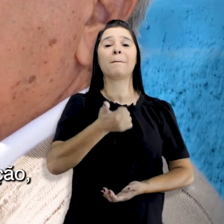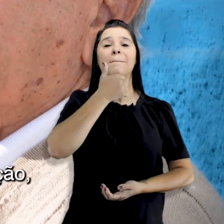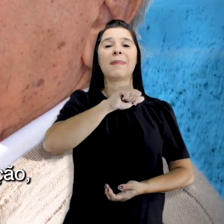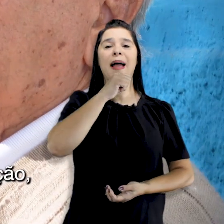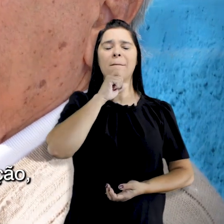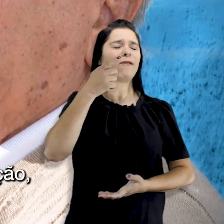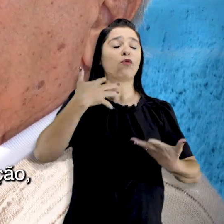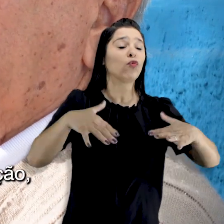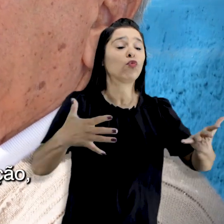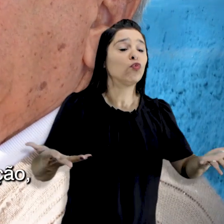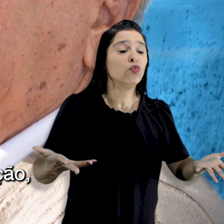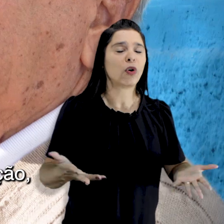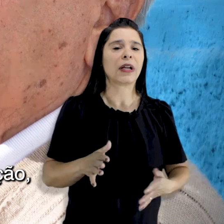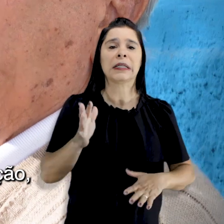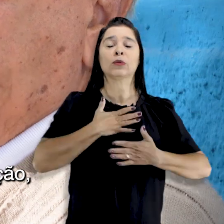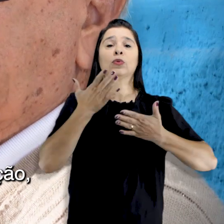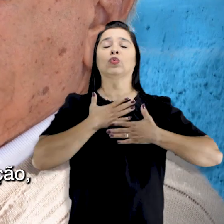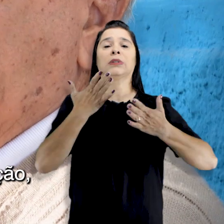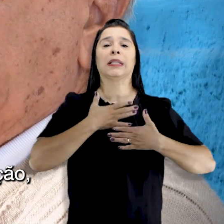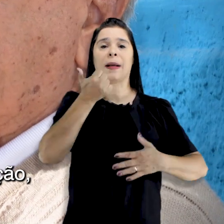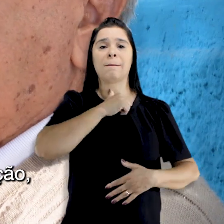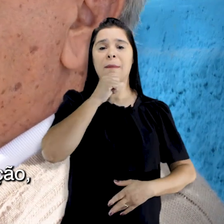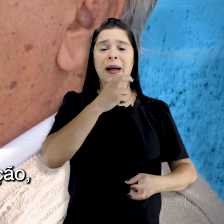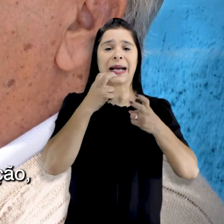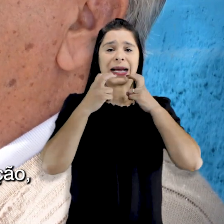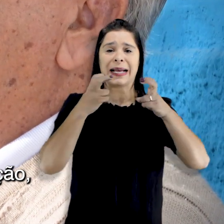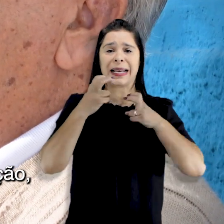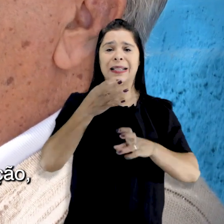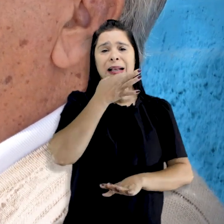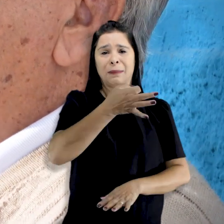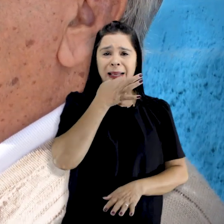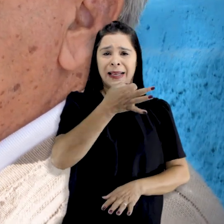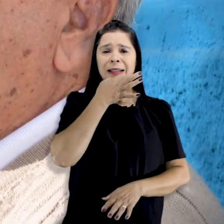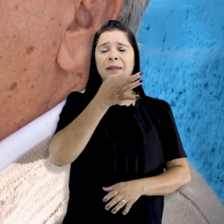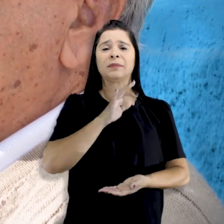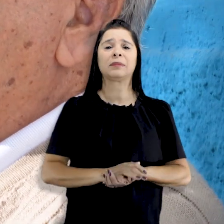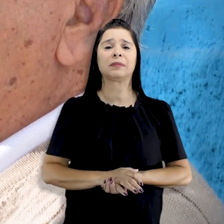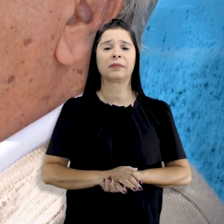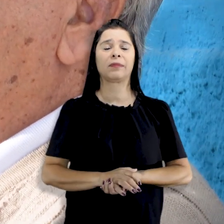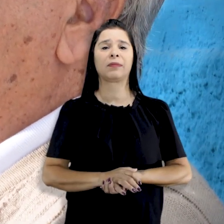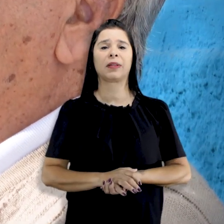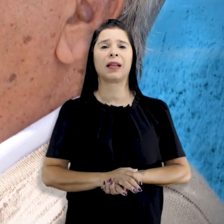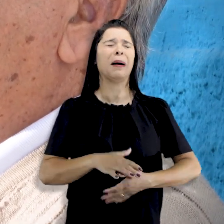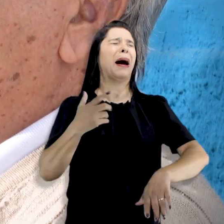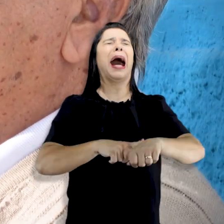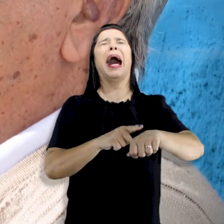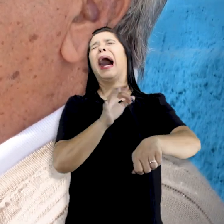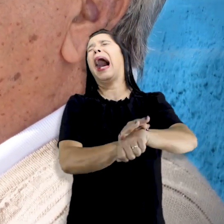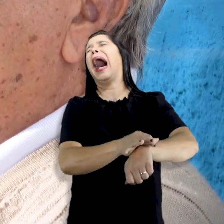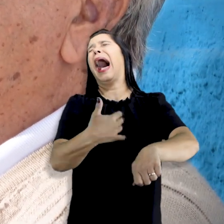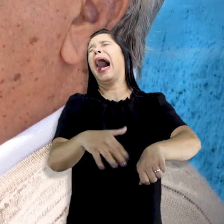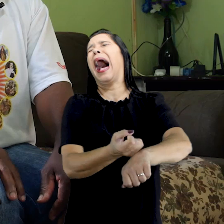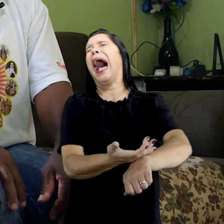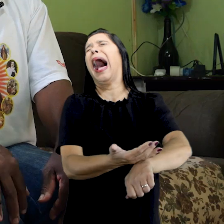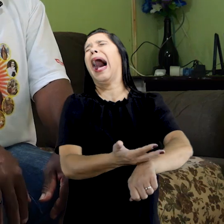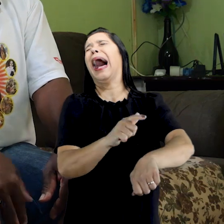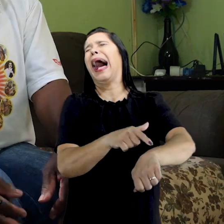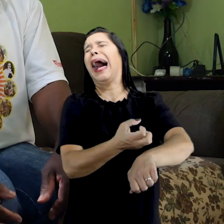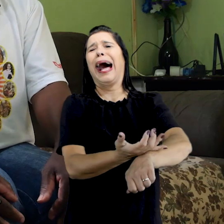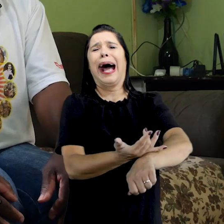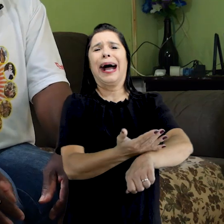foi? Assustada com o barulho da composição passando na lenha, né? Eu falei, é uma brasa que me queimou, mamãe, é uma brasa que queimou no meu braço.